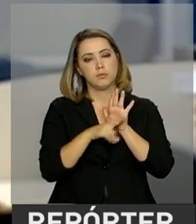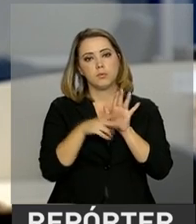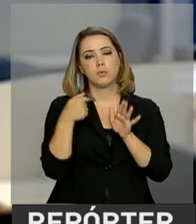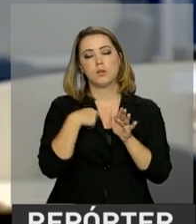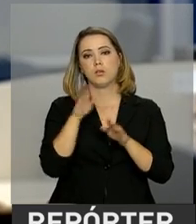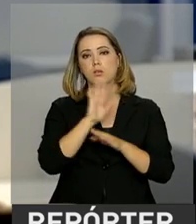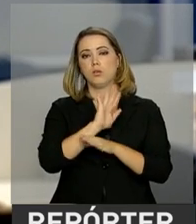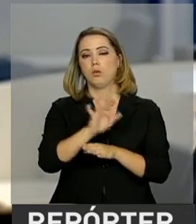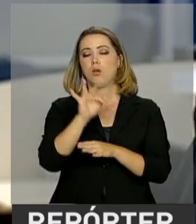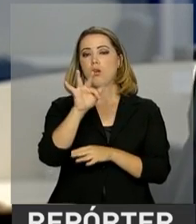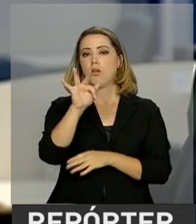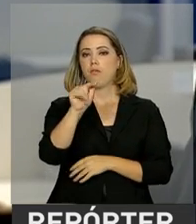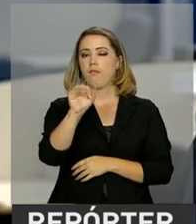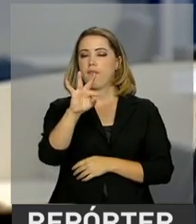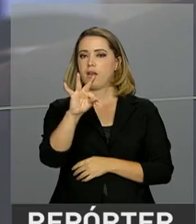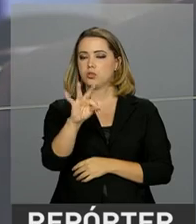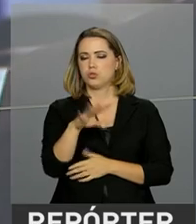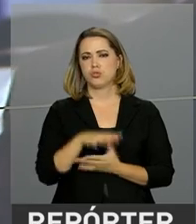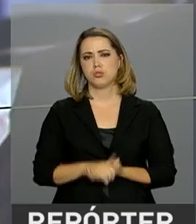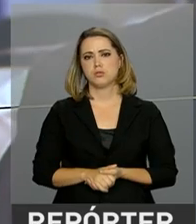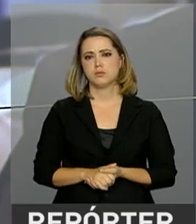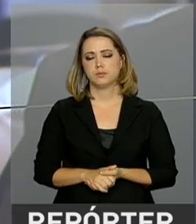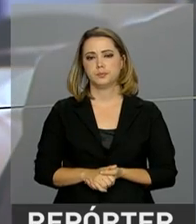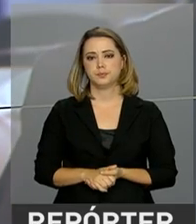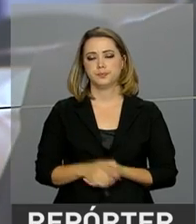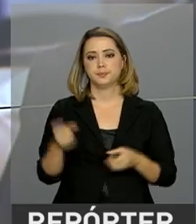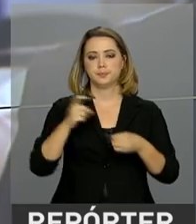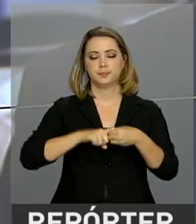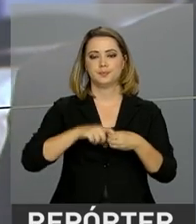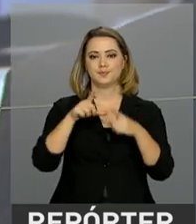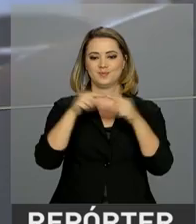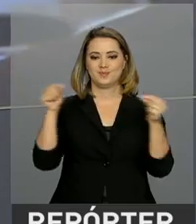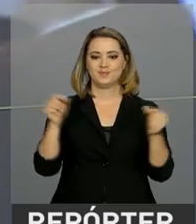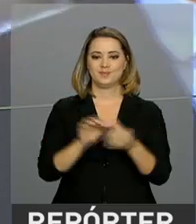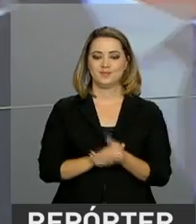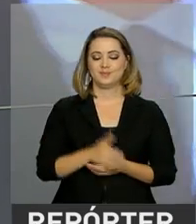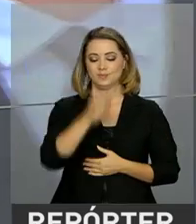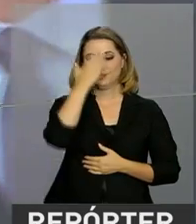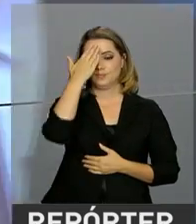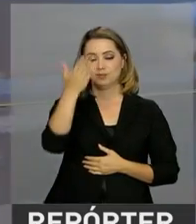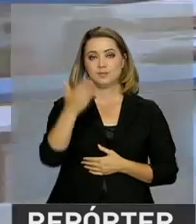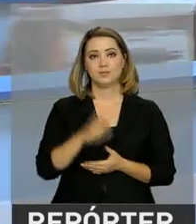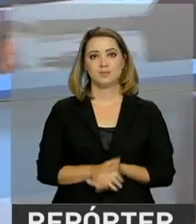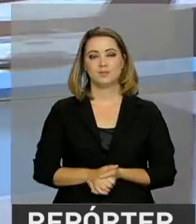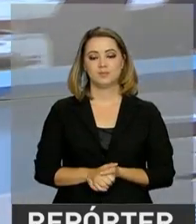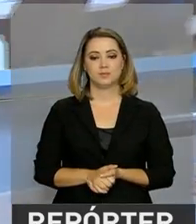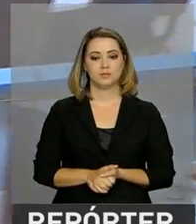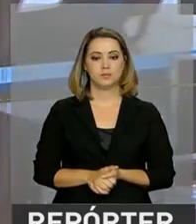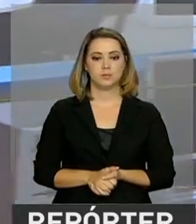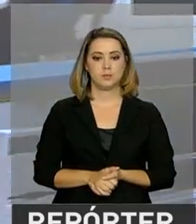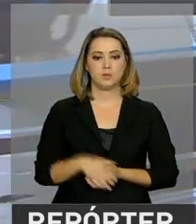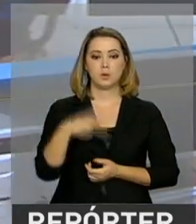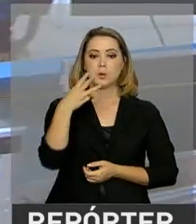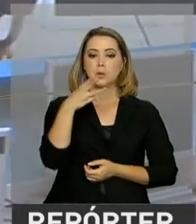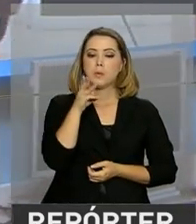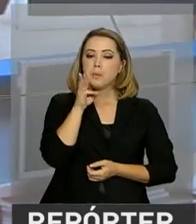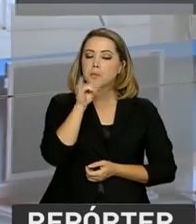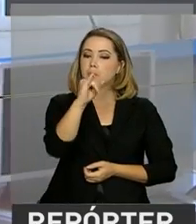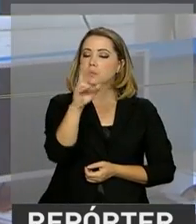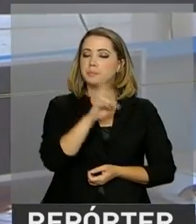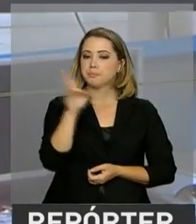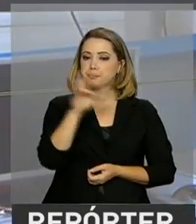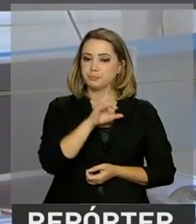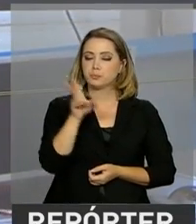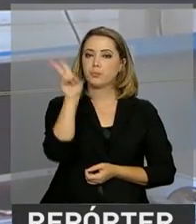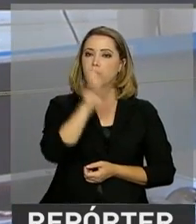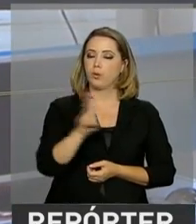Amparo ao trabalhador Roberto eu volto com você aí em Brasília está certo Sé luí Muito obrigado e r bilhões de reais vão ser